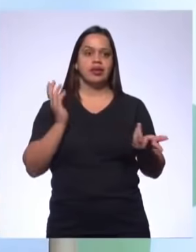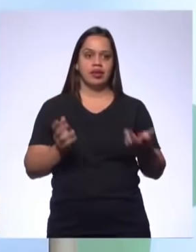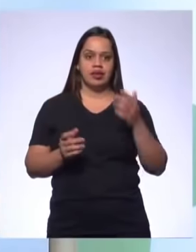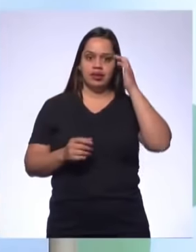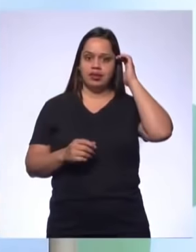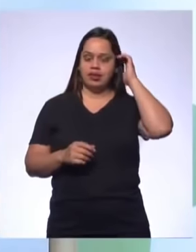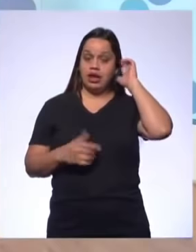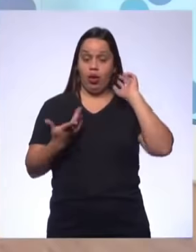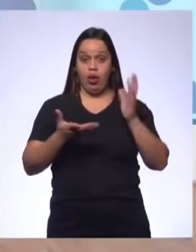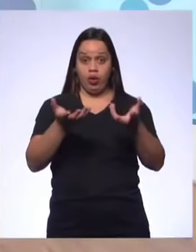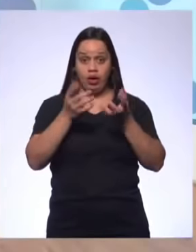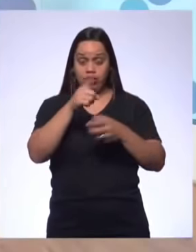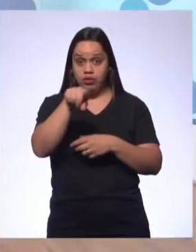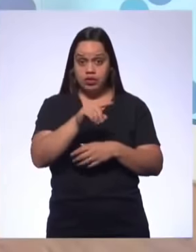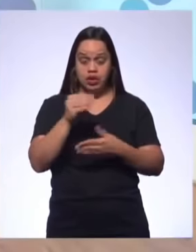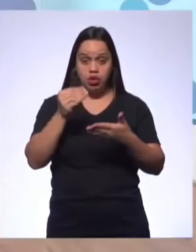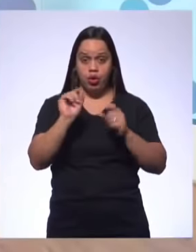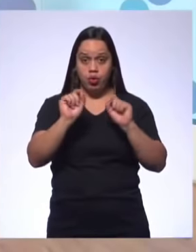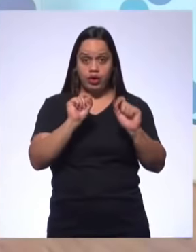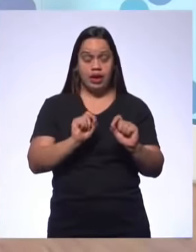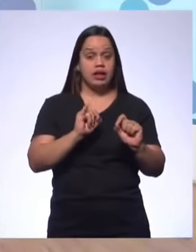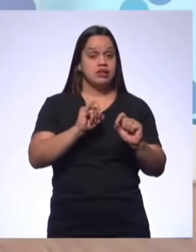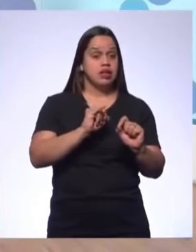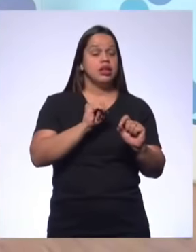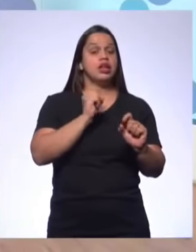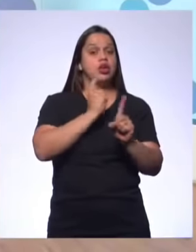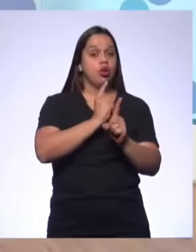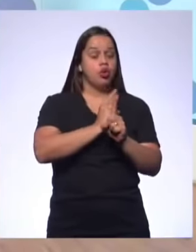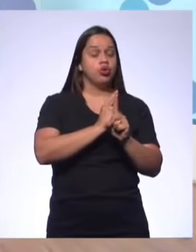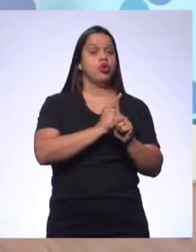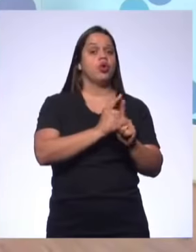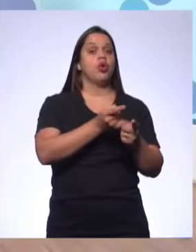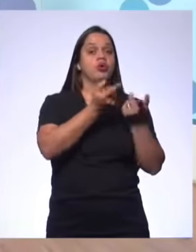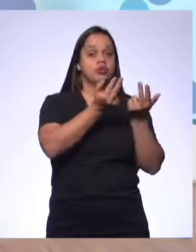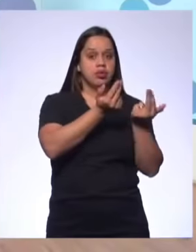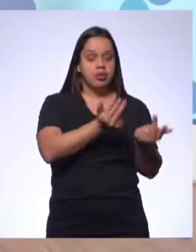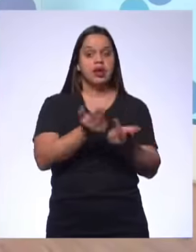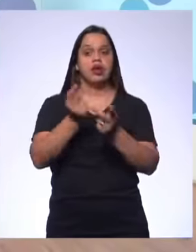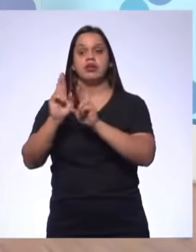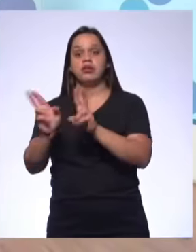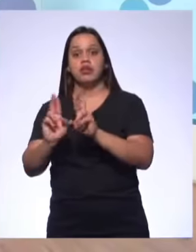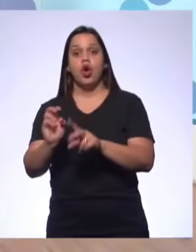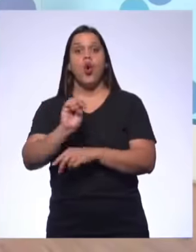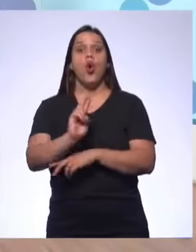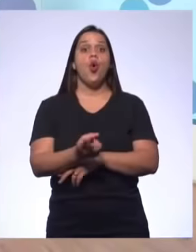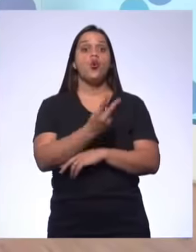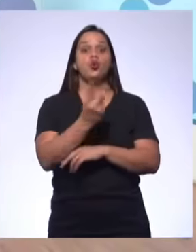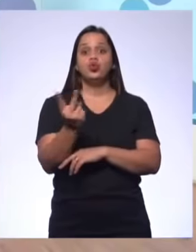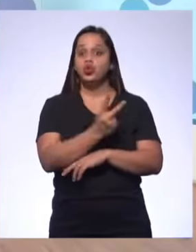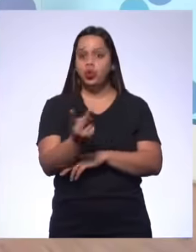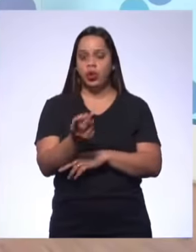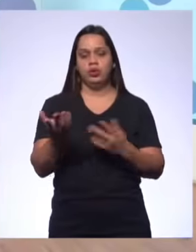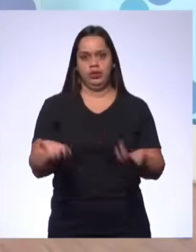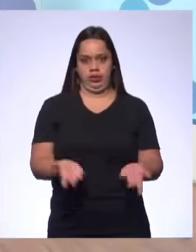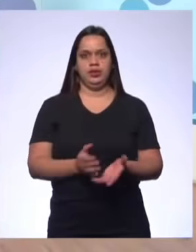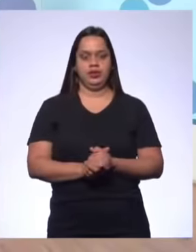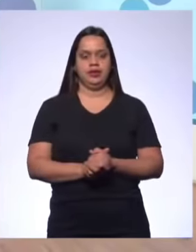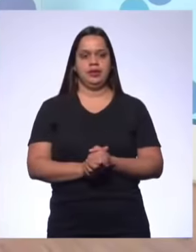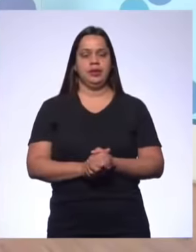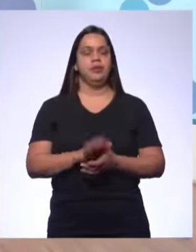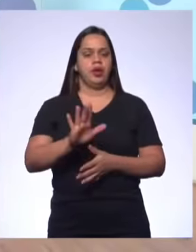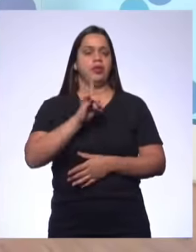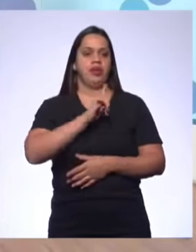para sim. vocês colocarem aí se você encontrou semelhanças, diferenças ou os dois, né? Eu vi